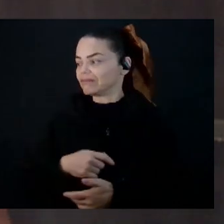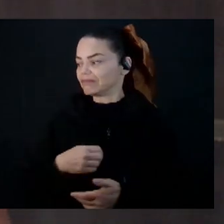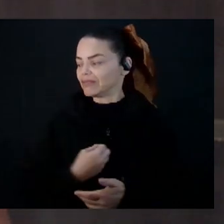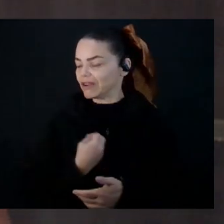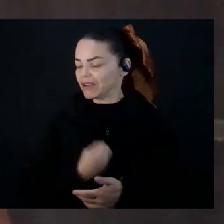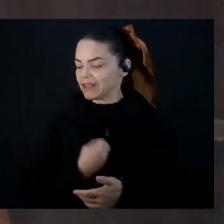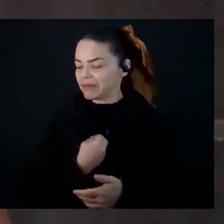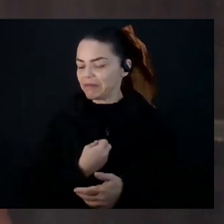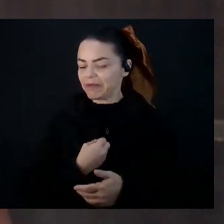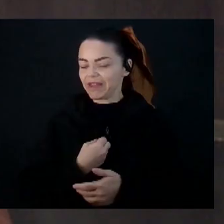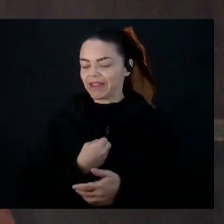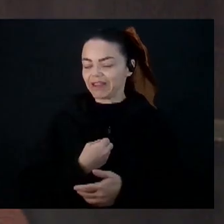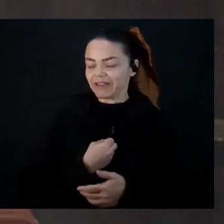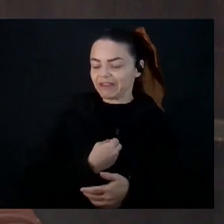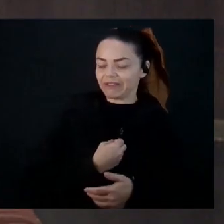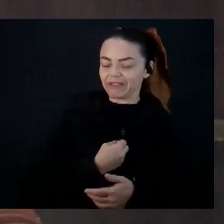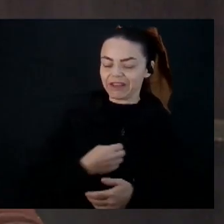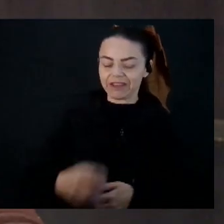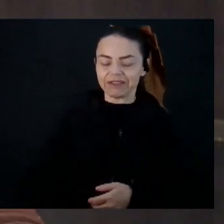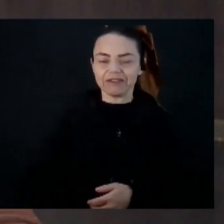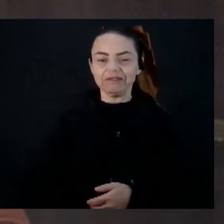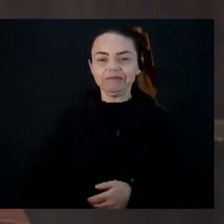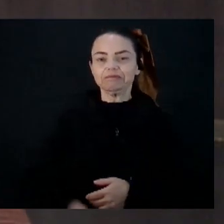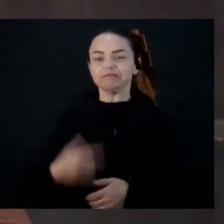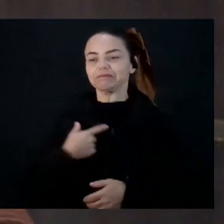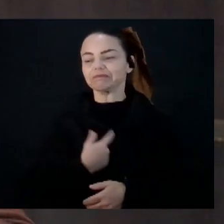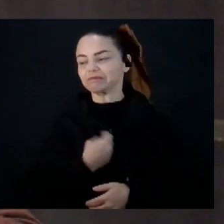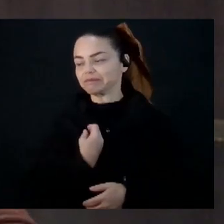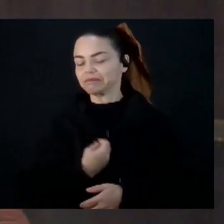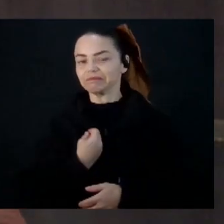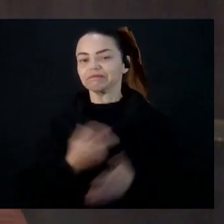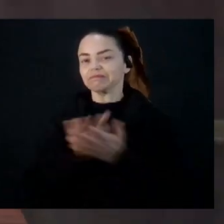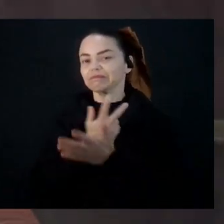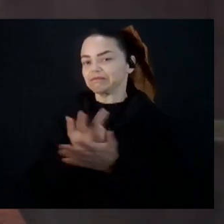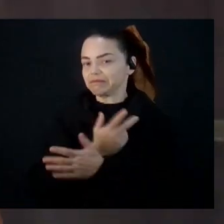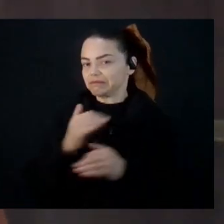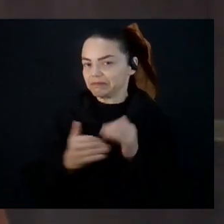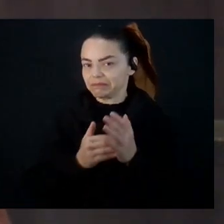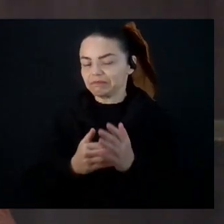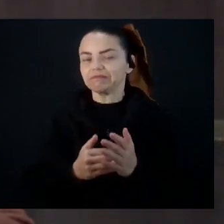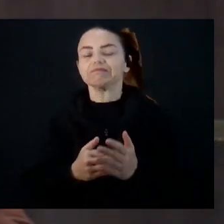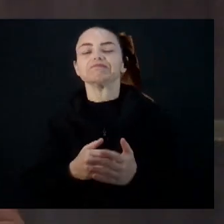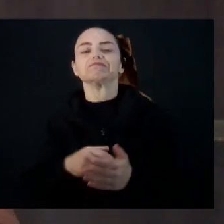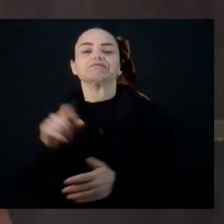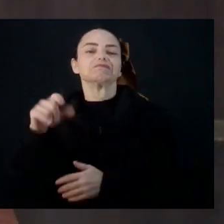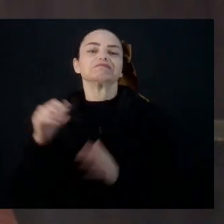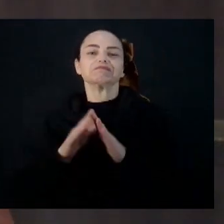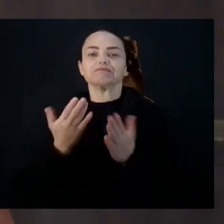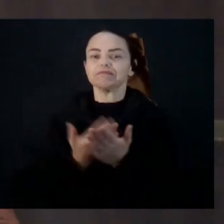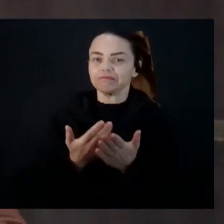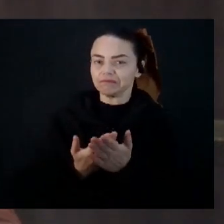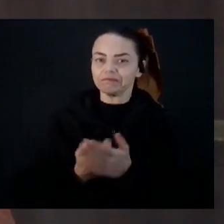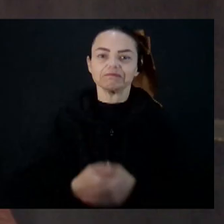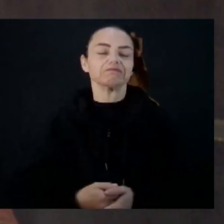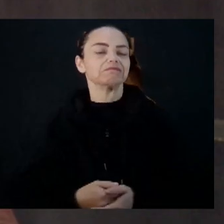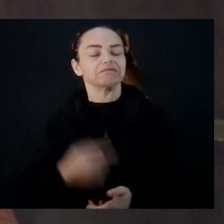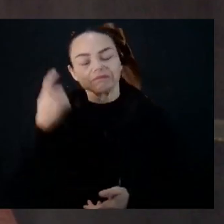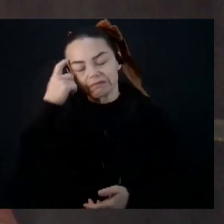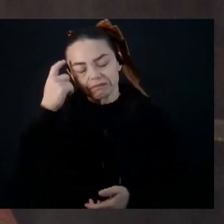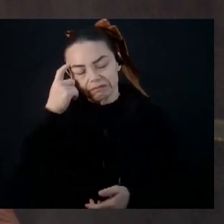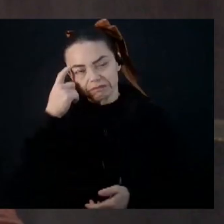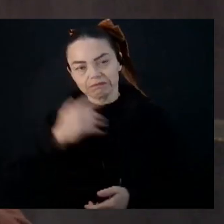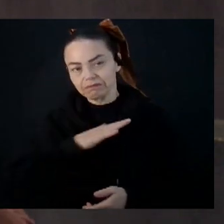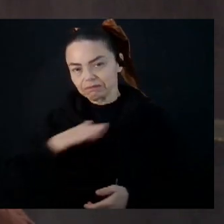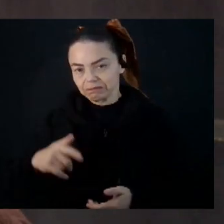autorreguladora. Sim. Então, mesmo que a gente erre em tudo, sabe? Erramos na escolha da escola, não pensamos na criança, pensamos nas